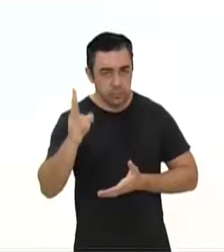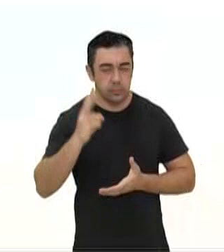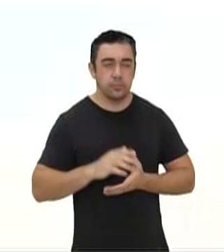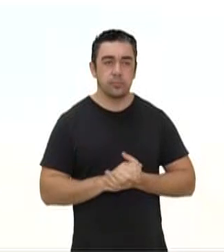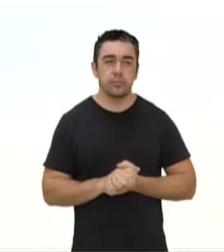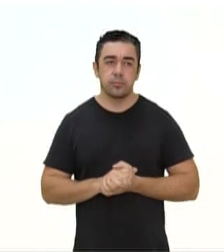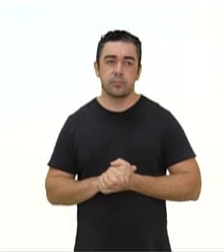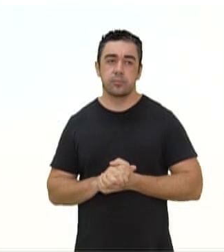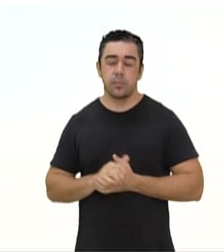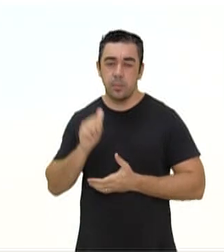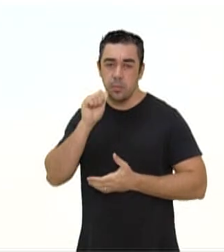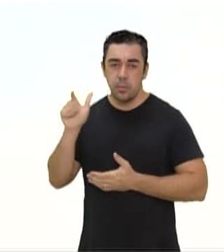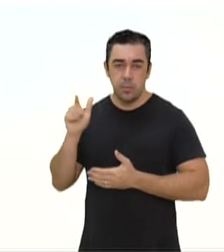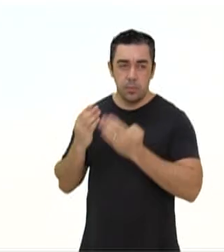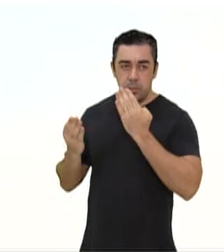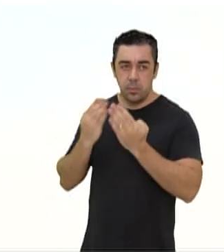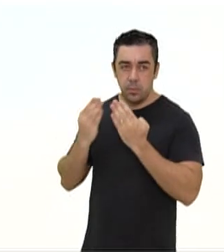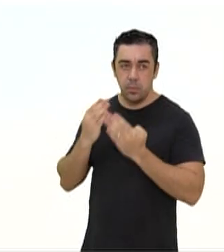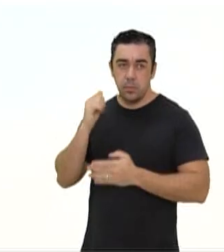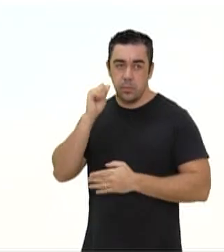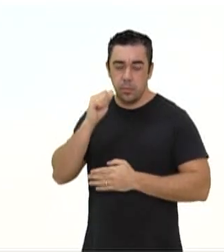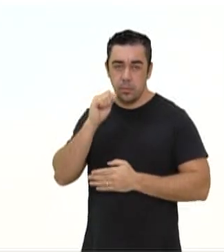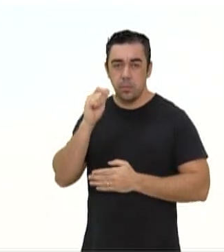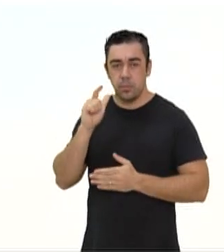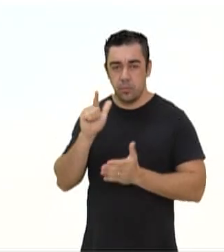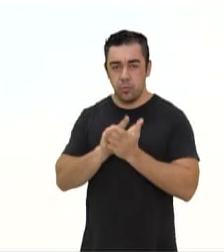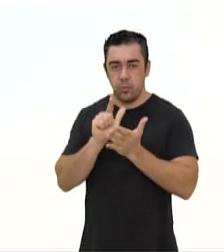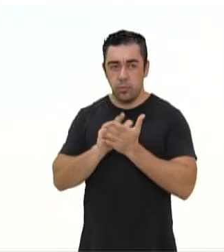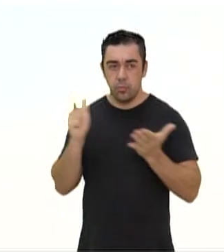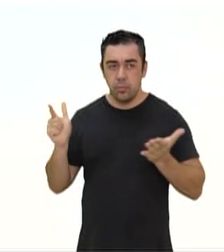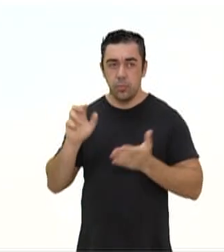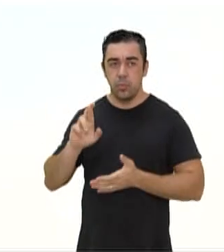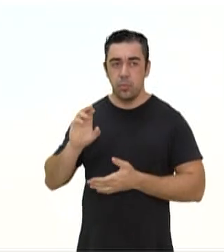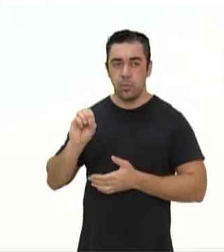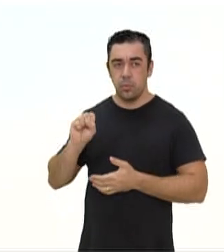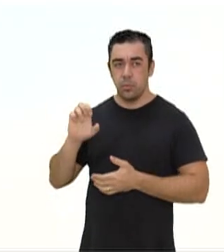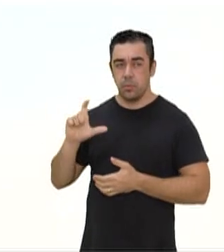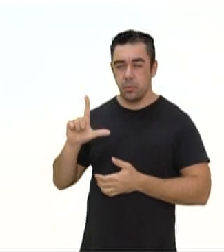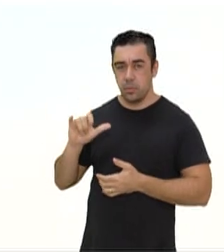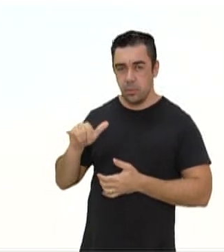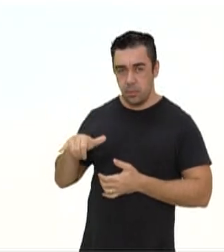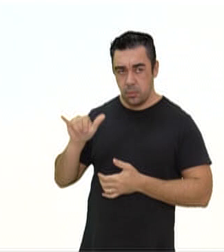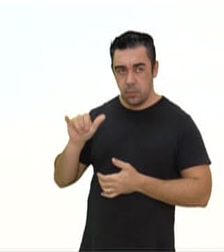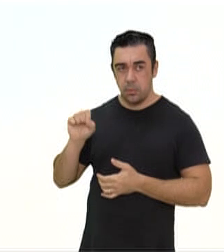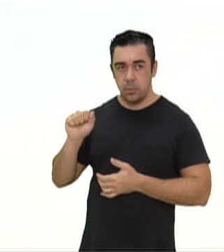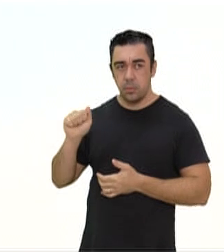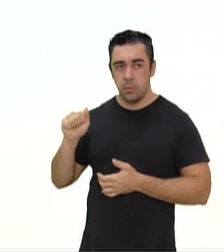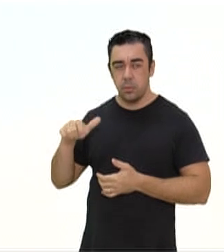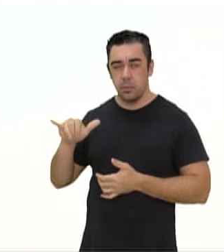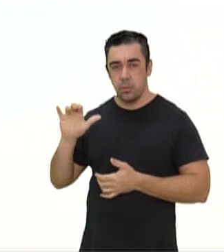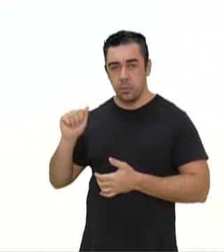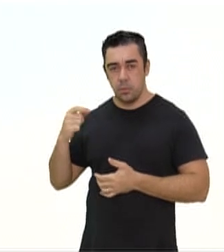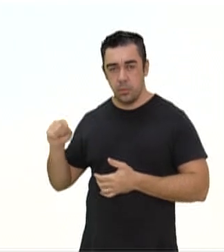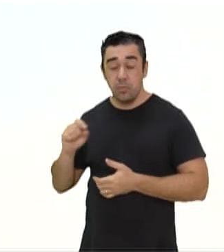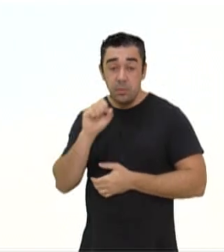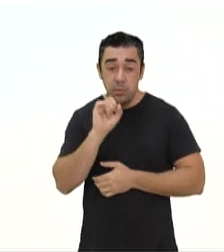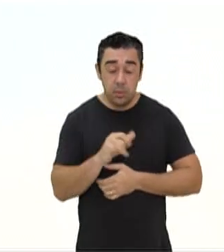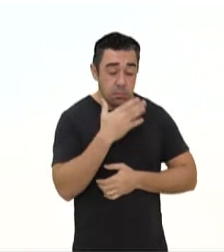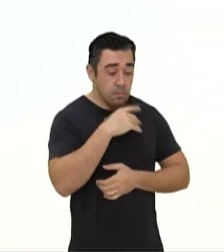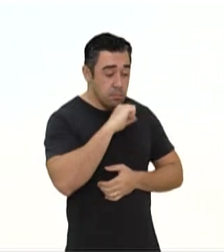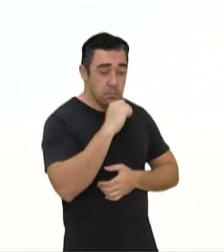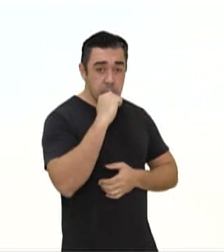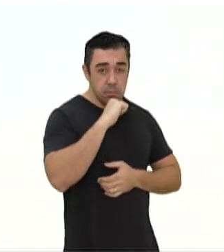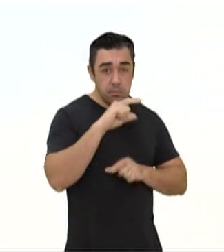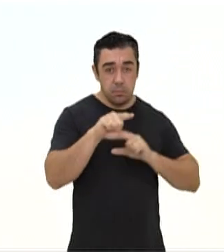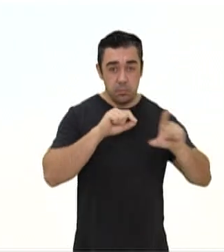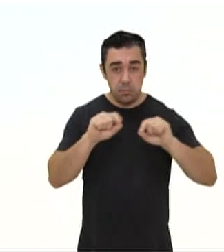Continuação. A psicóloga e colunista da Folha, Roseli Saião, diz que se os pais tiverem de optar